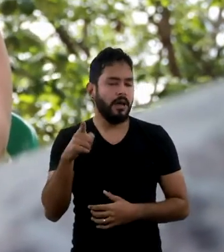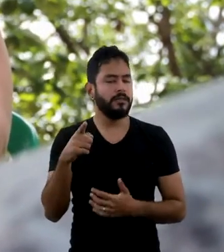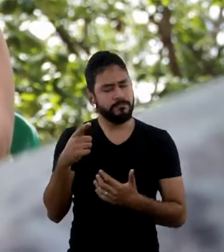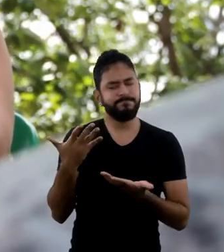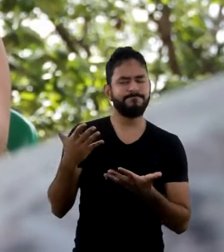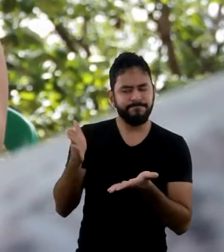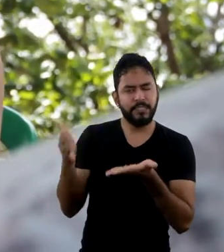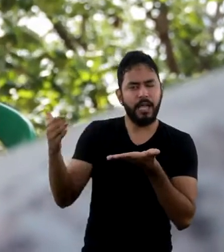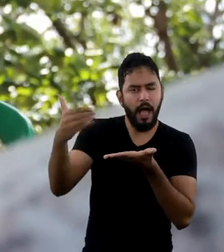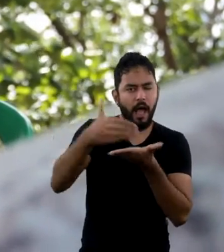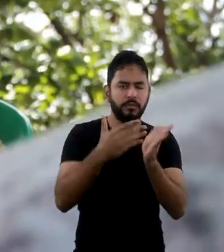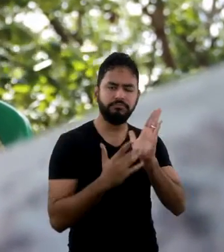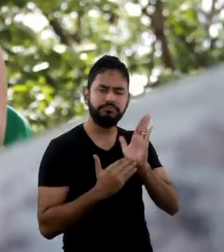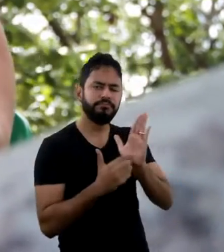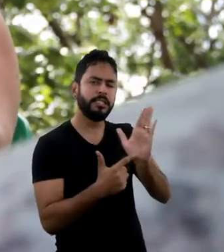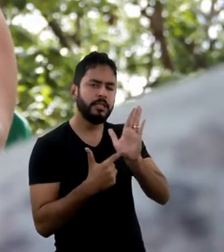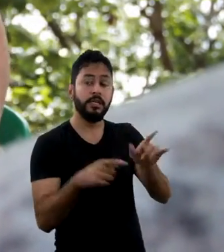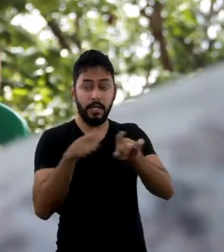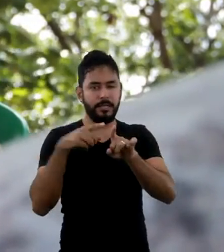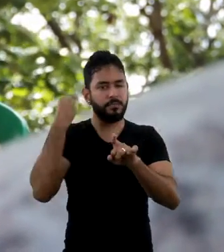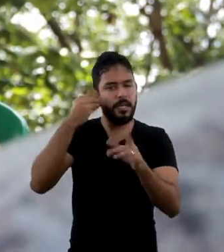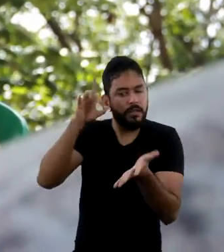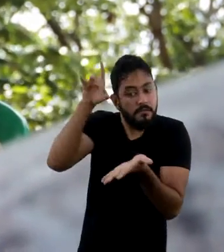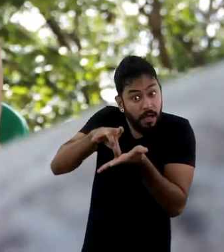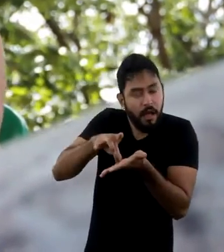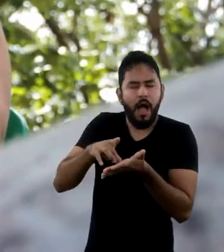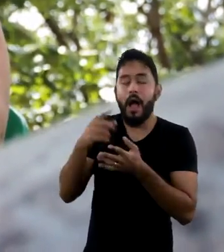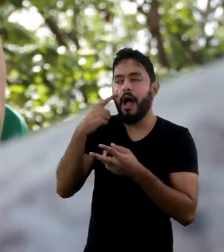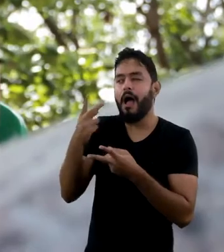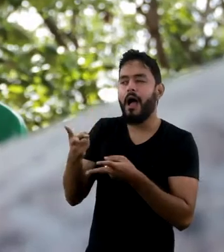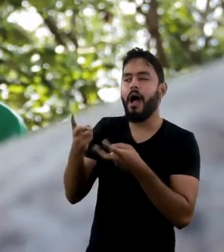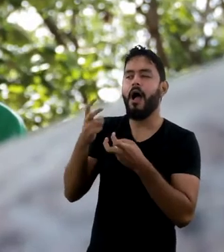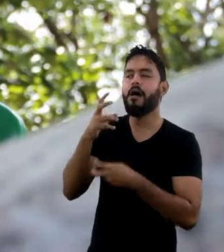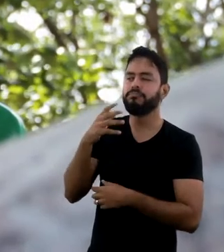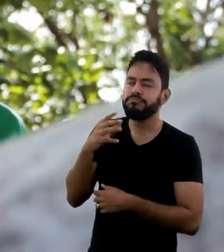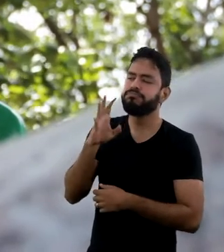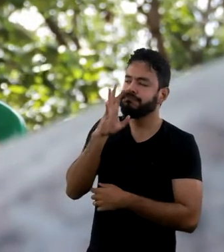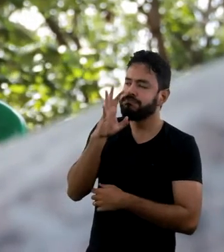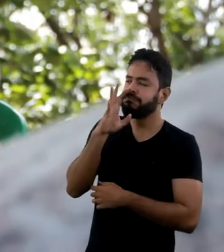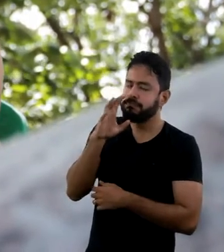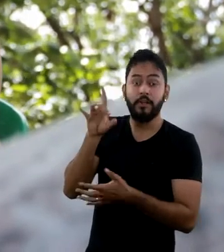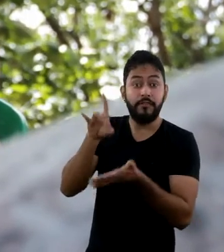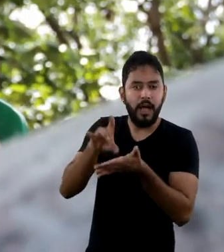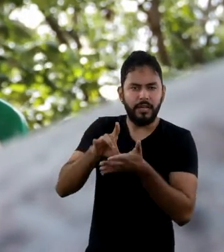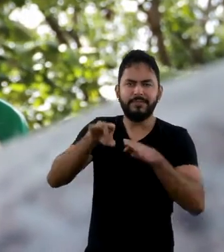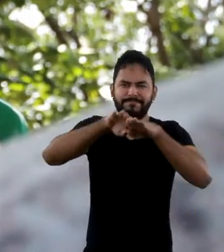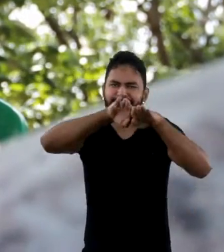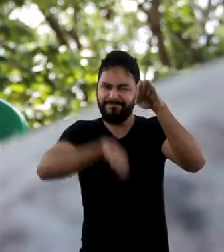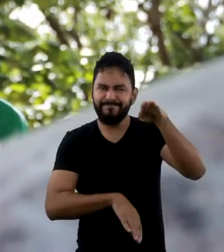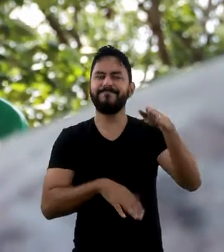se deparando com dados e com fatos, eles foram se dando conta, eles e elas, de que de fato